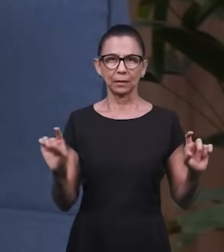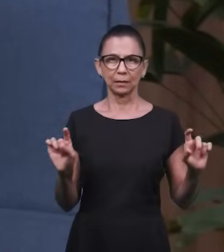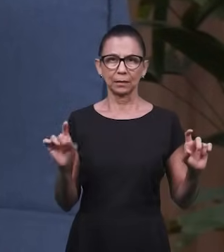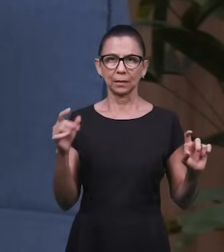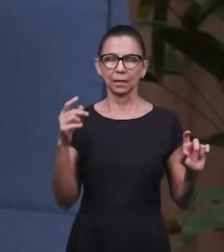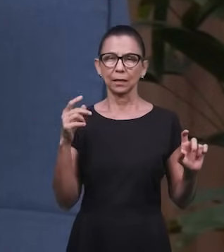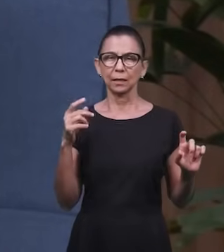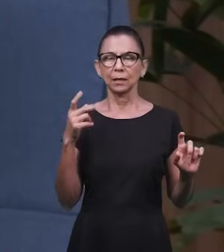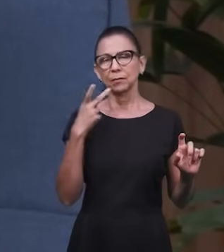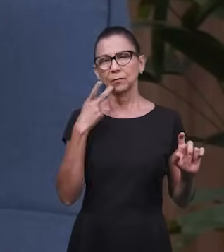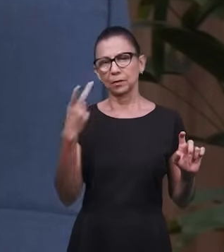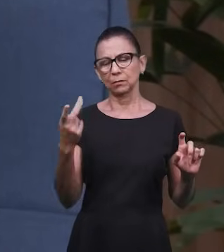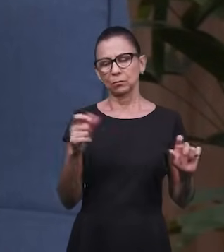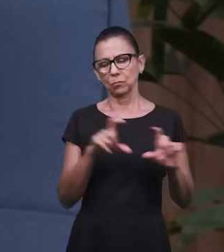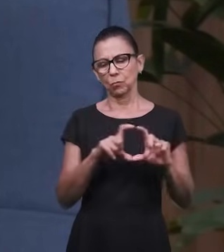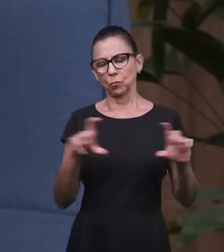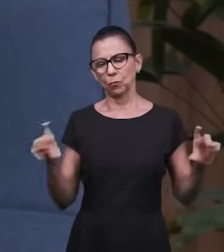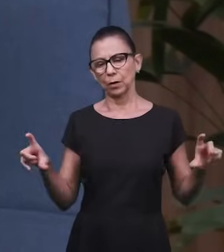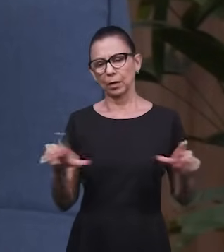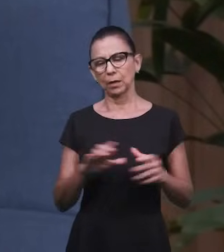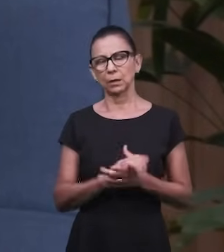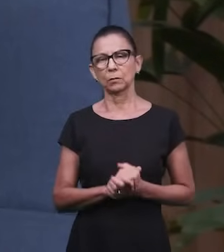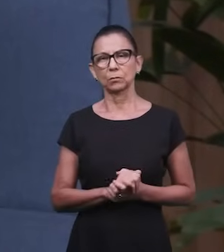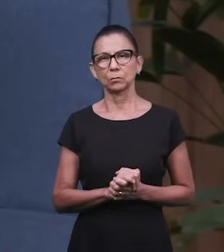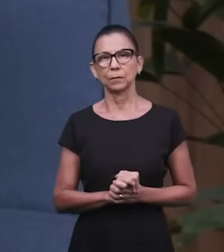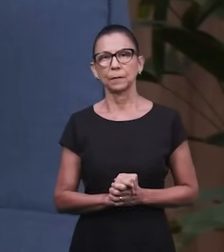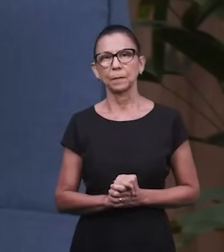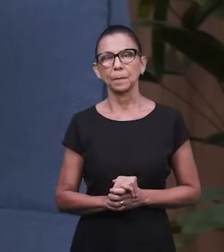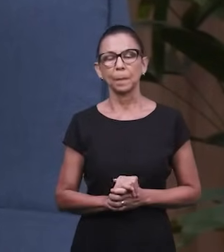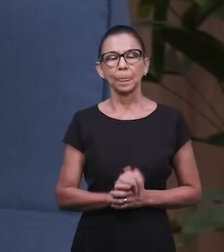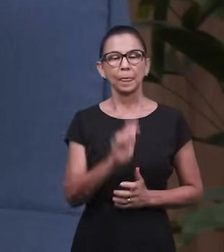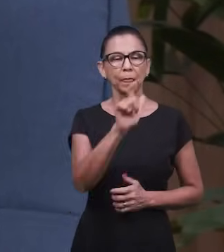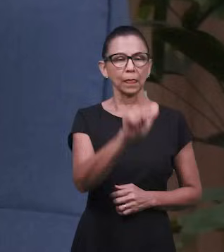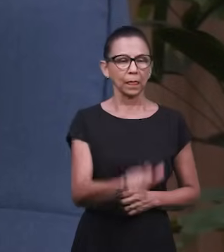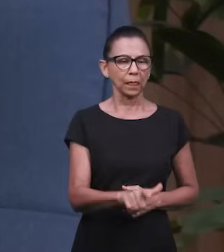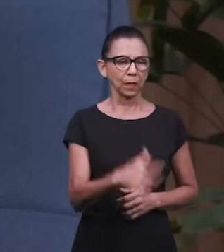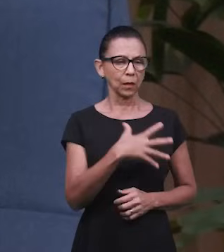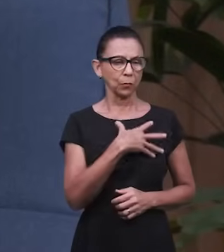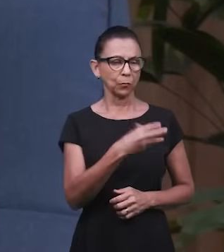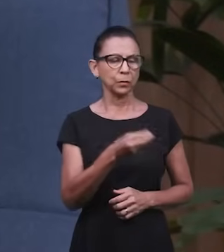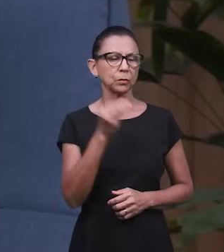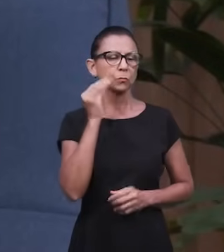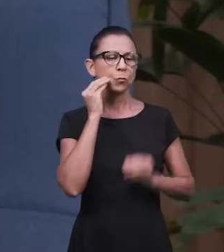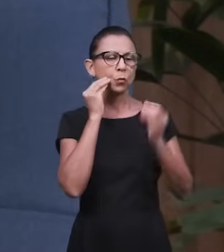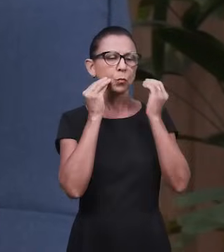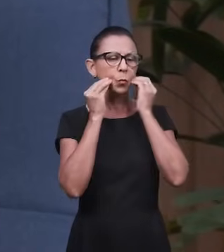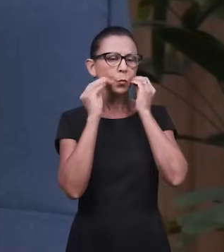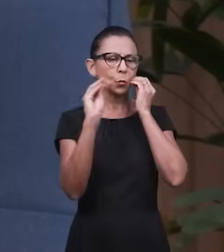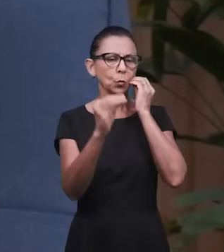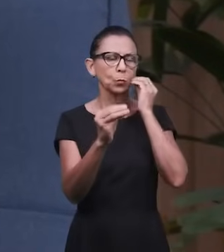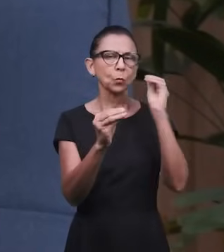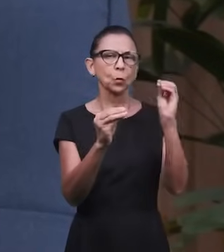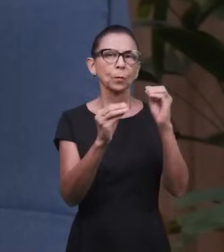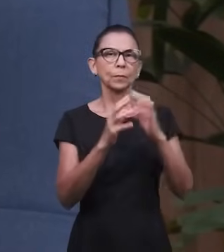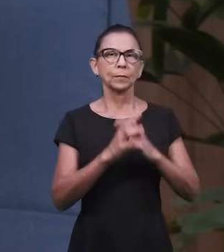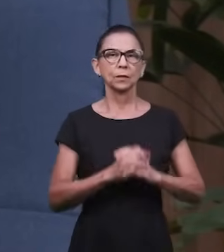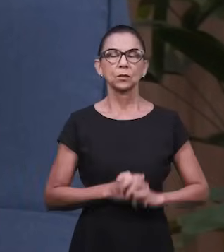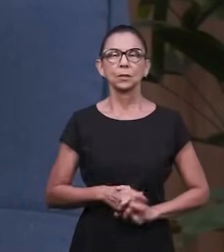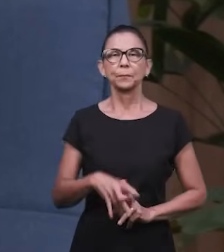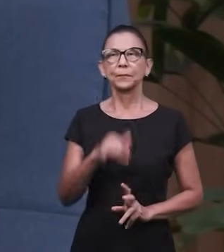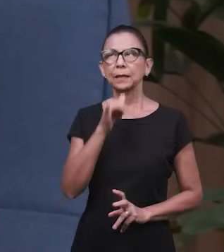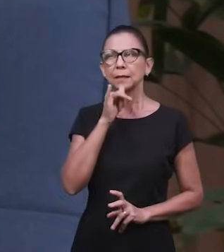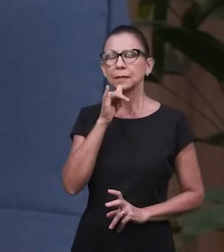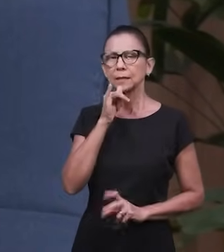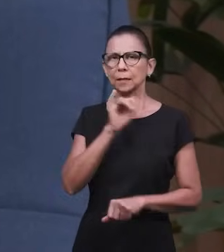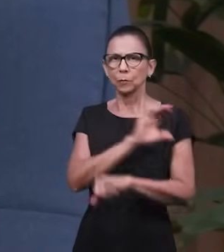cultural, né, na época do Senhor Jesus, que quando alguém vinha para visitar